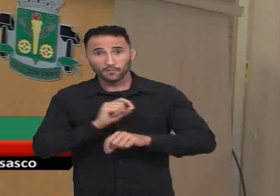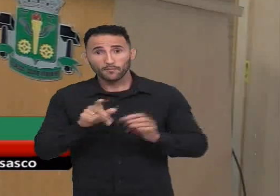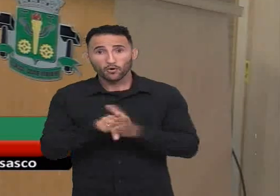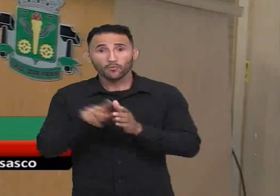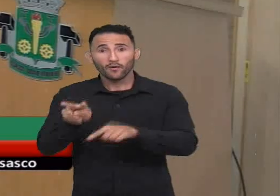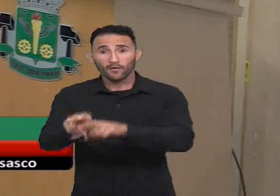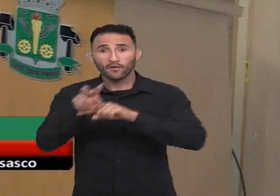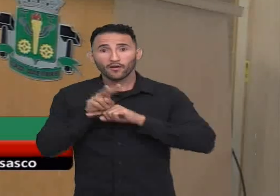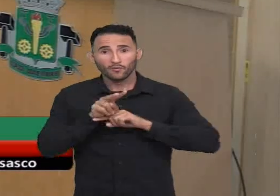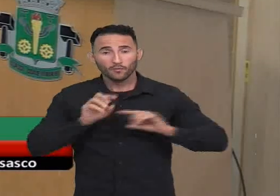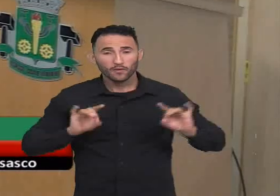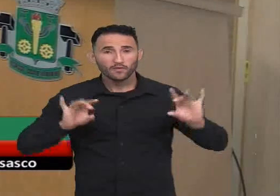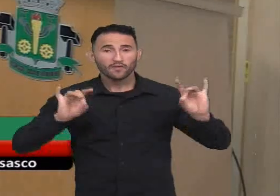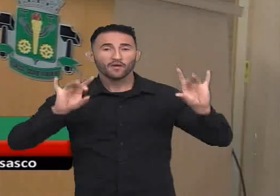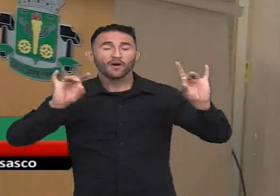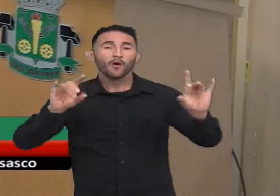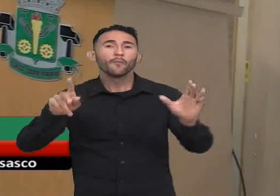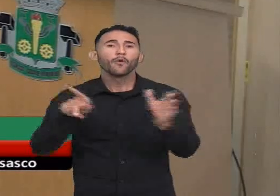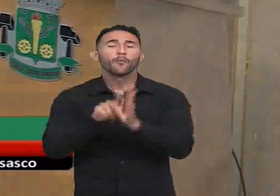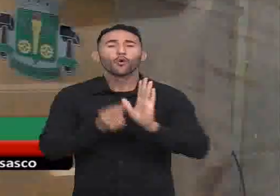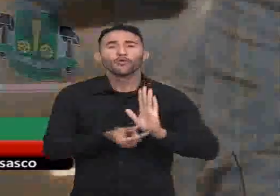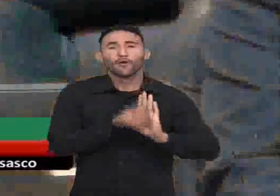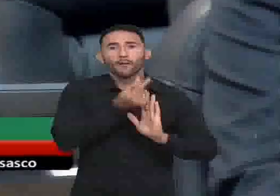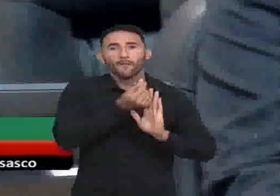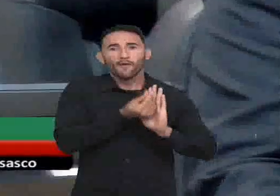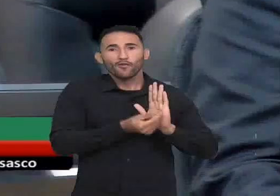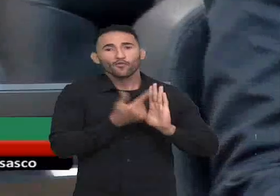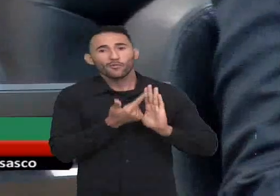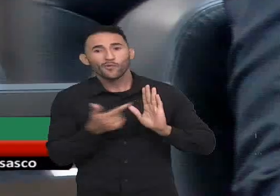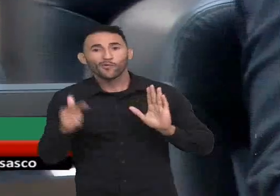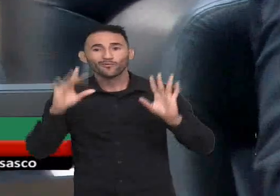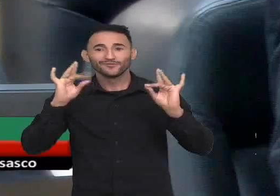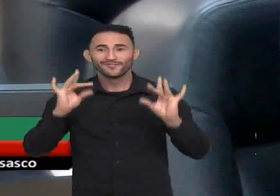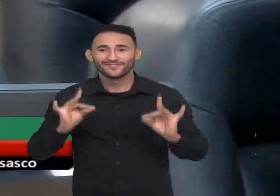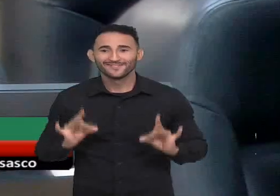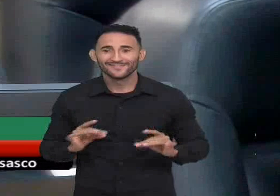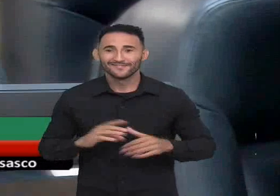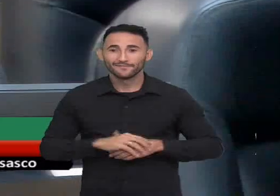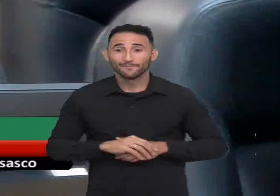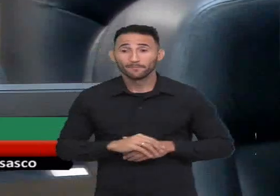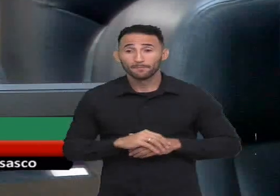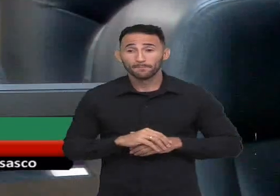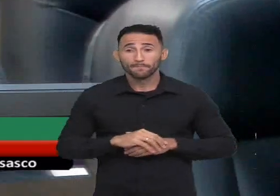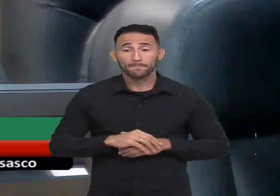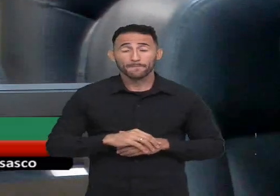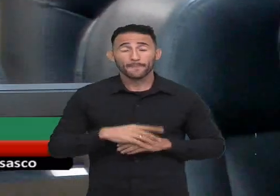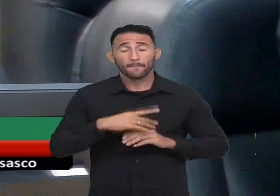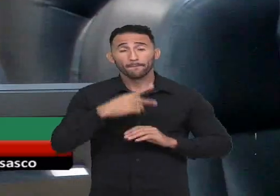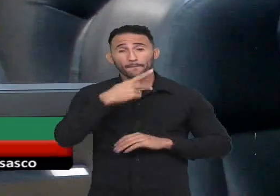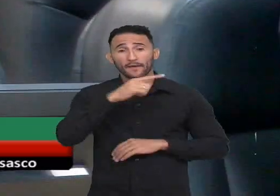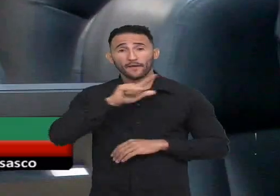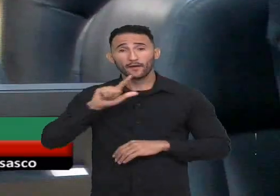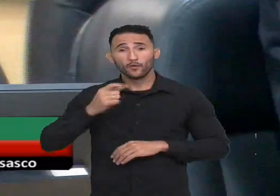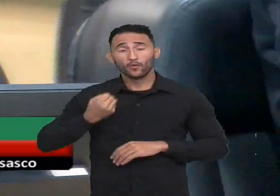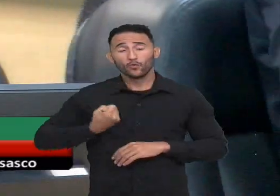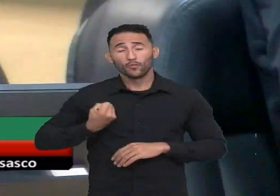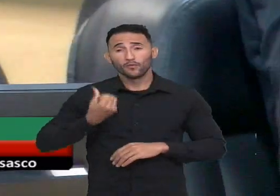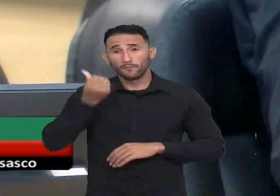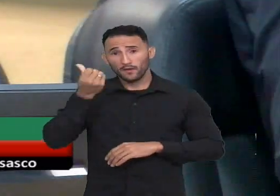adicional suplementar ao orçamento vigente da outras providências. Projeto de lei número 69